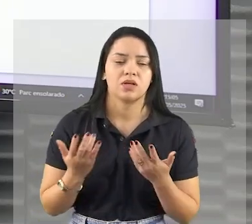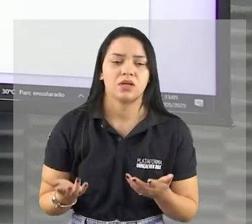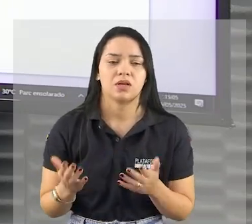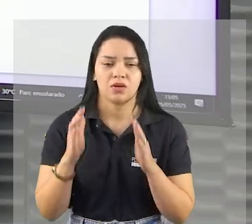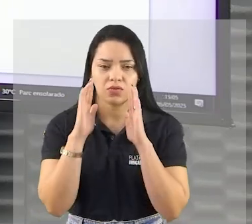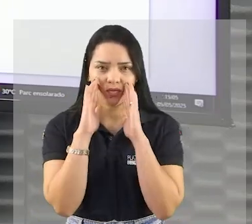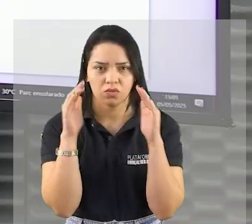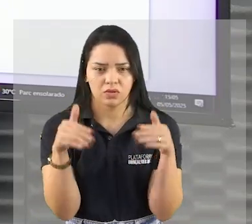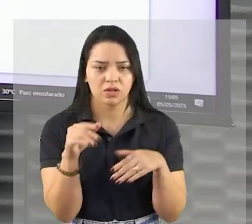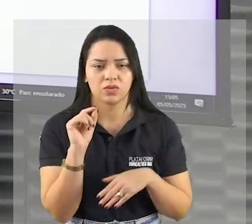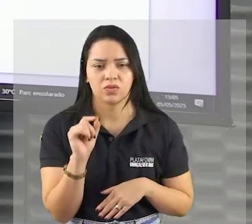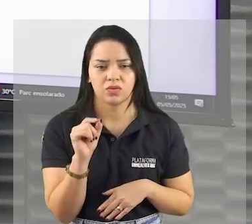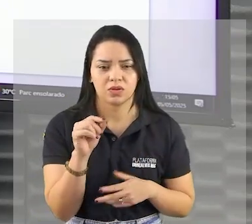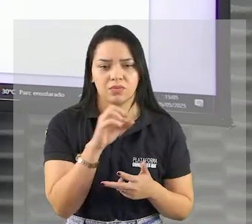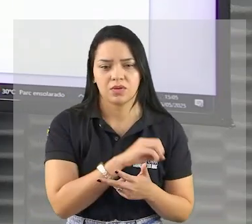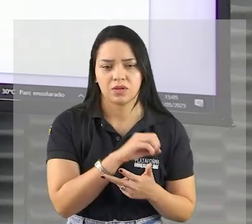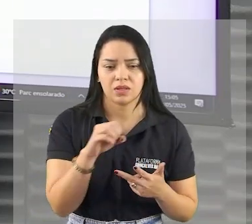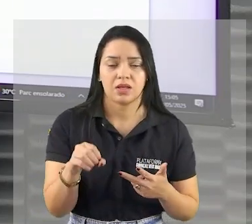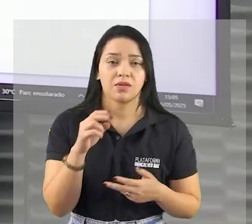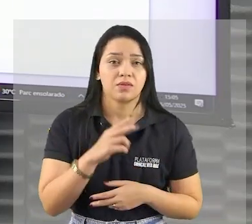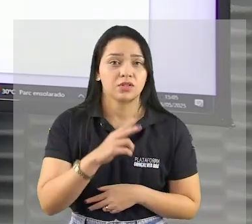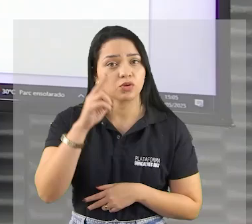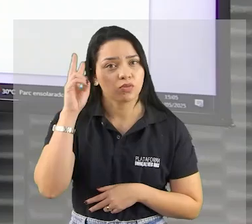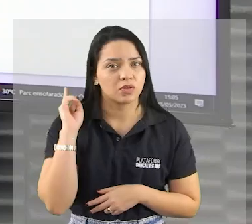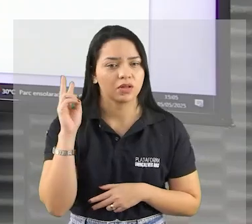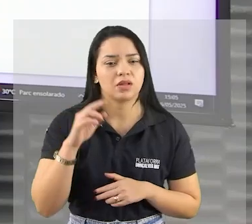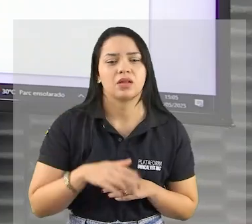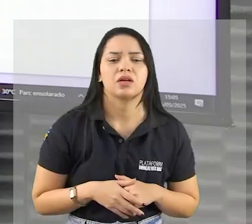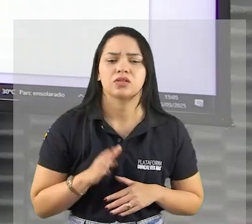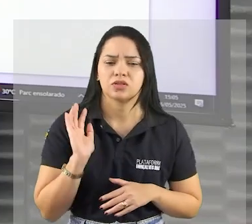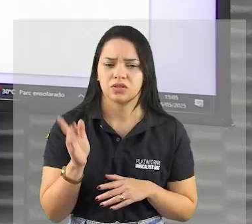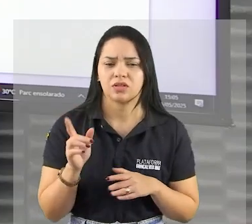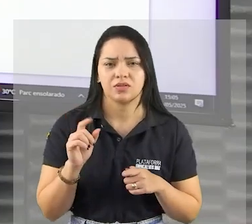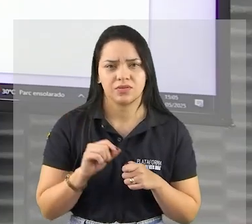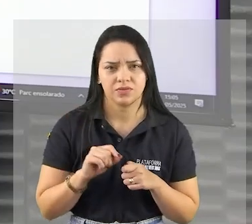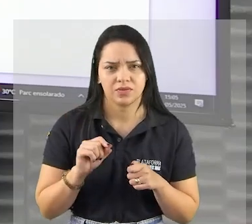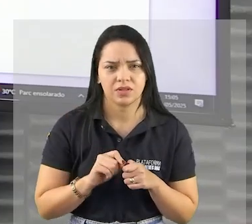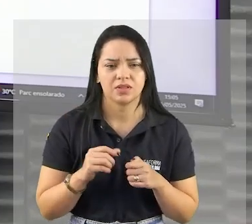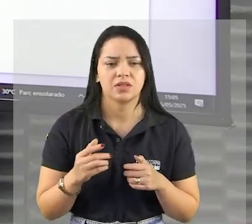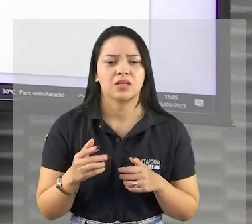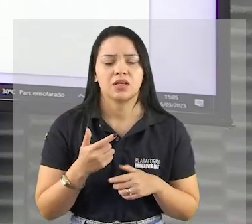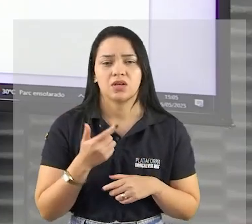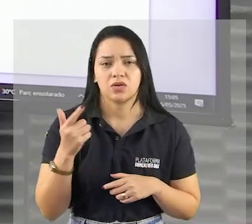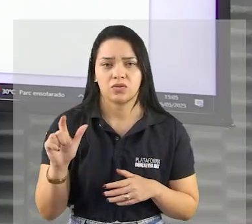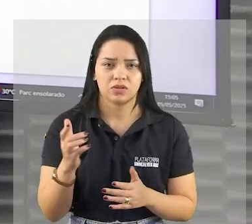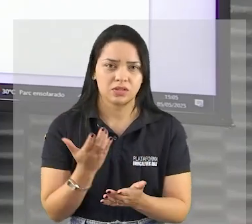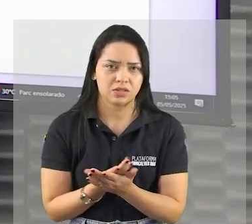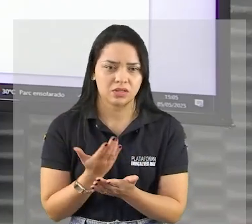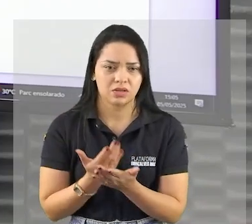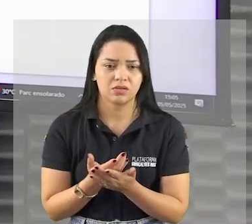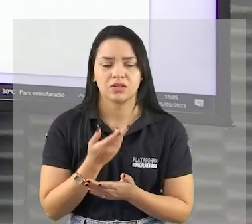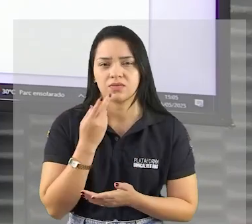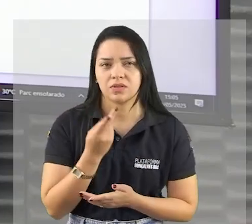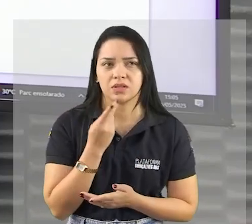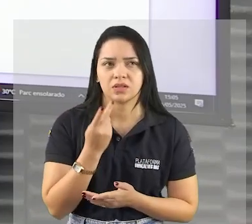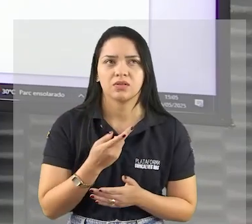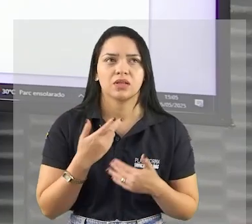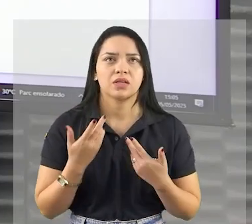é voltado para o Enem e vestibulares. A gente fez um cronograma aí em outras aulas falando